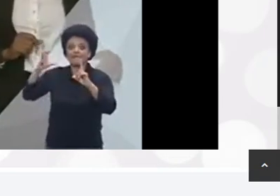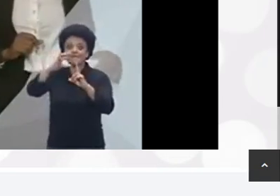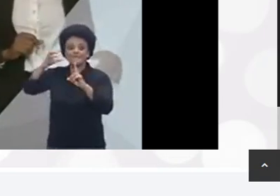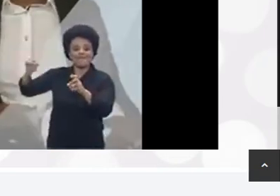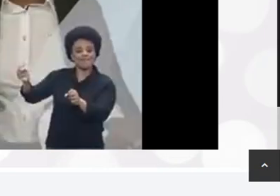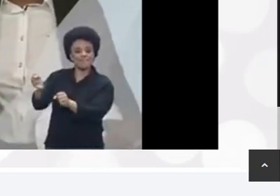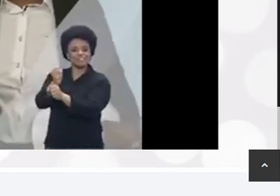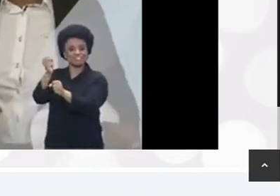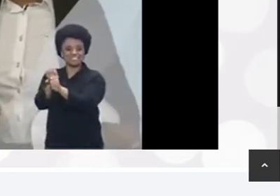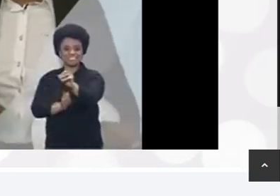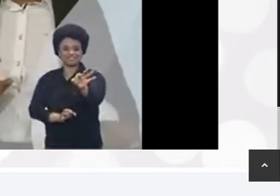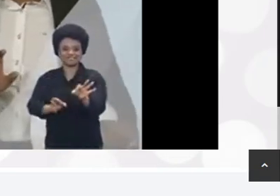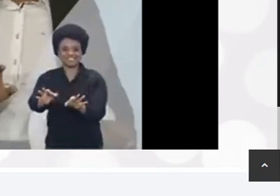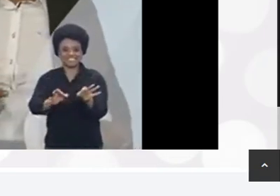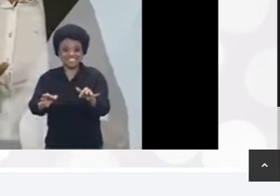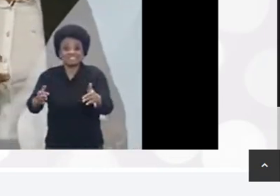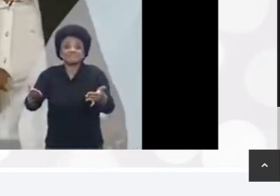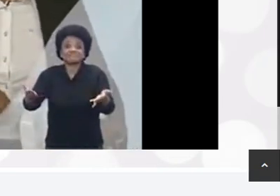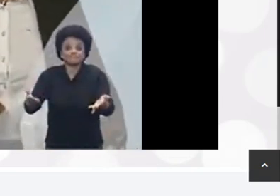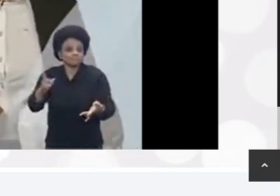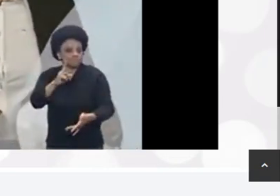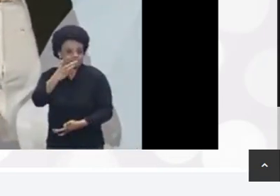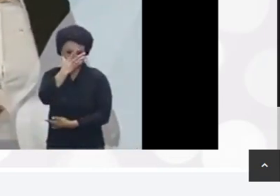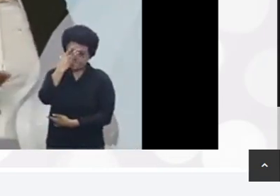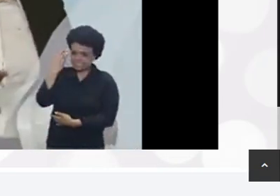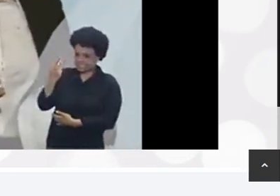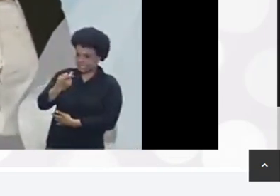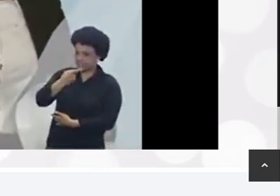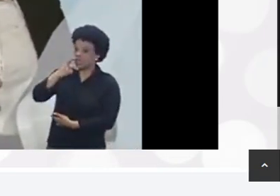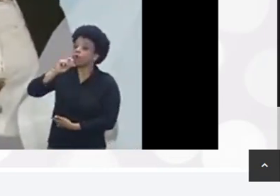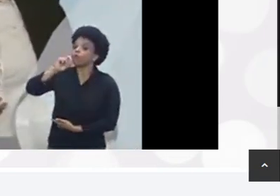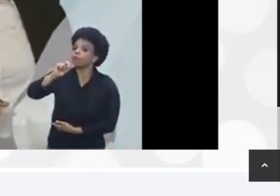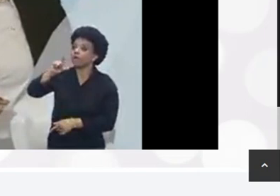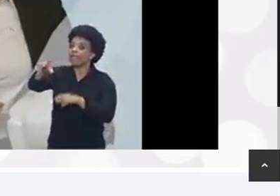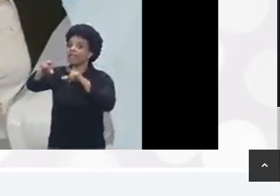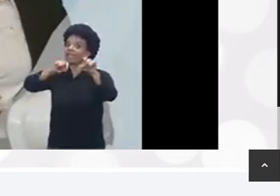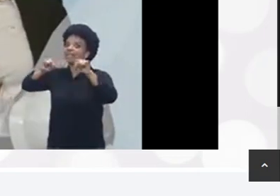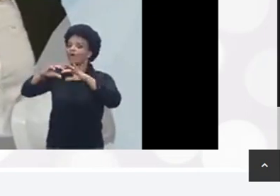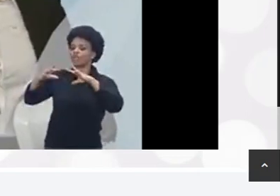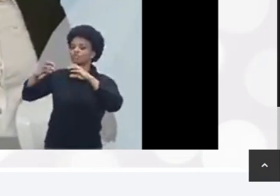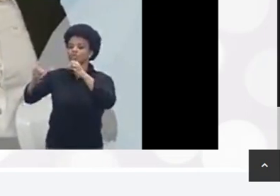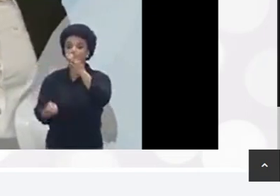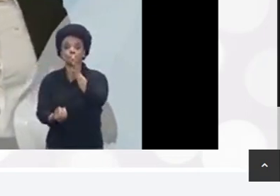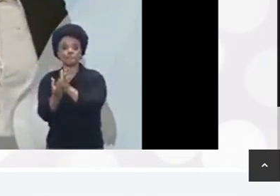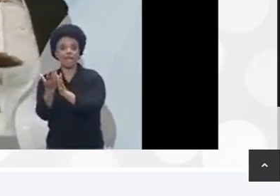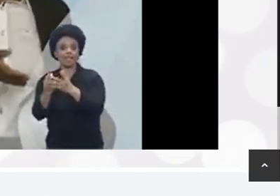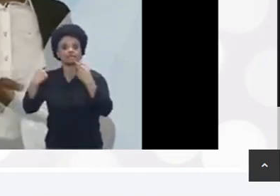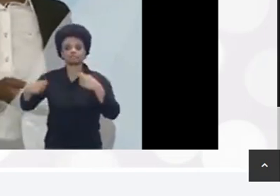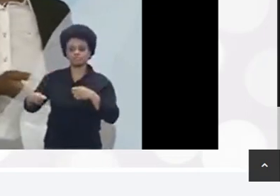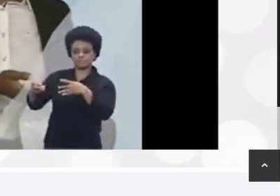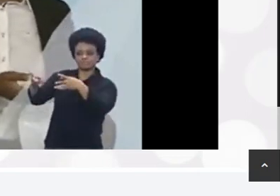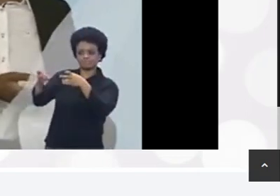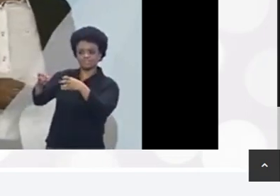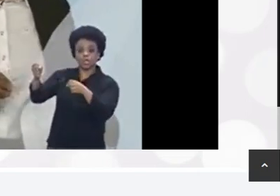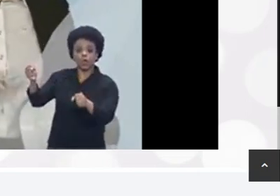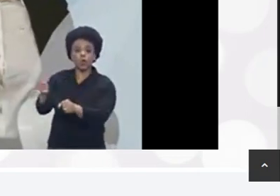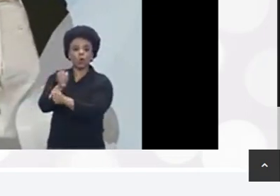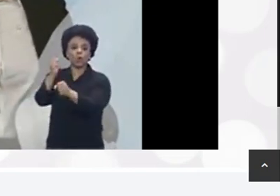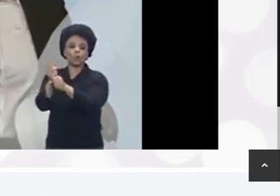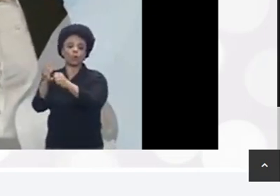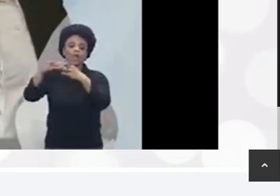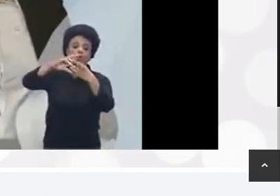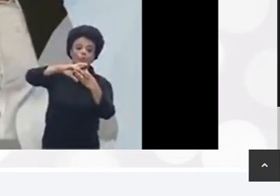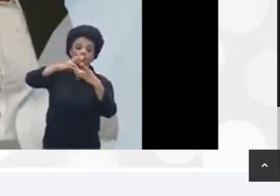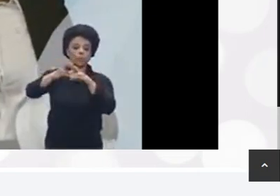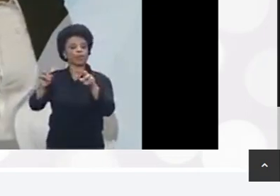de um projeto? Aliás, não posso deixar de falar que a escolha de todos os materiais deve visar uma construção sustentável e